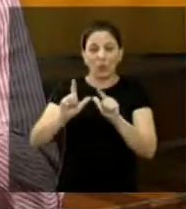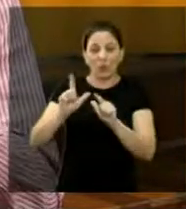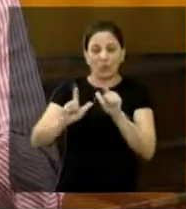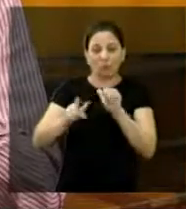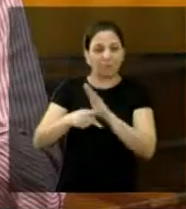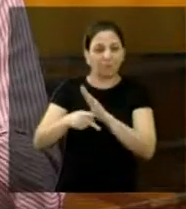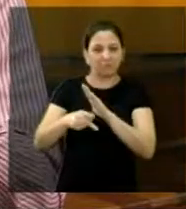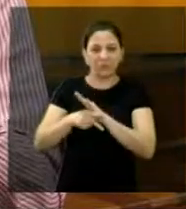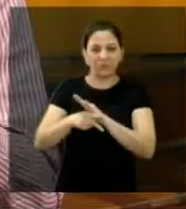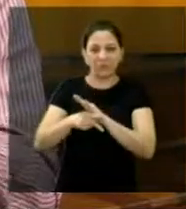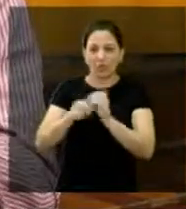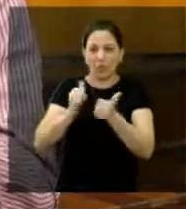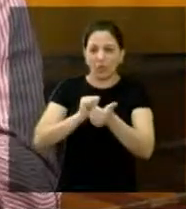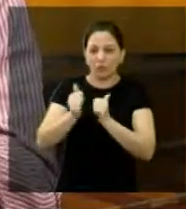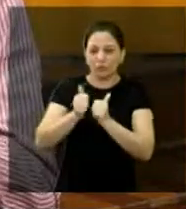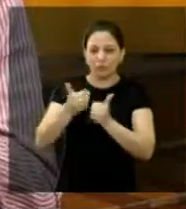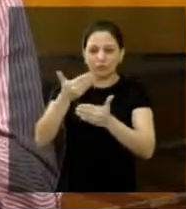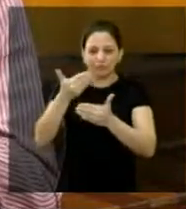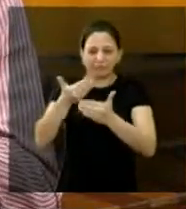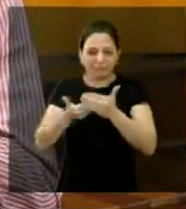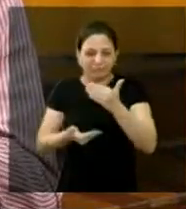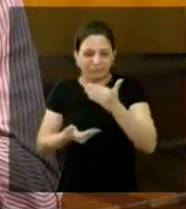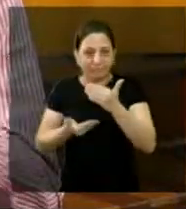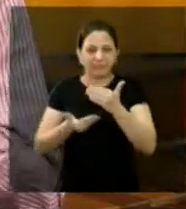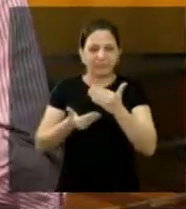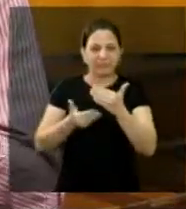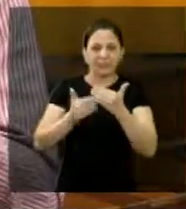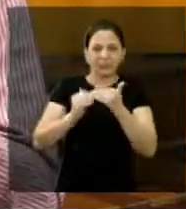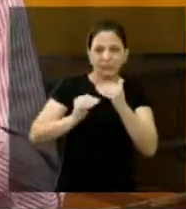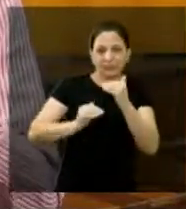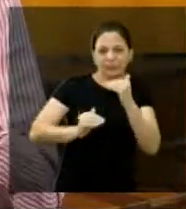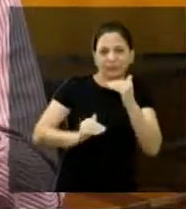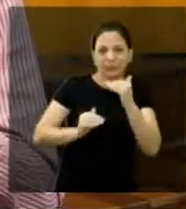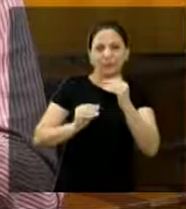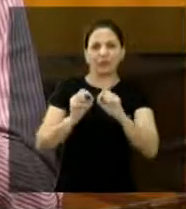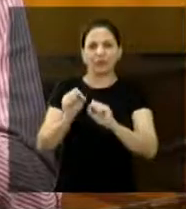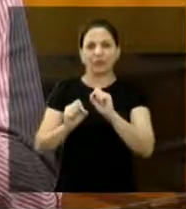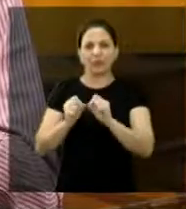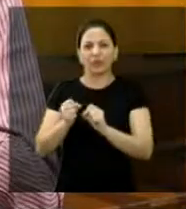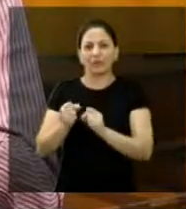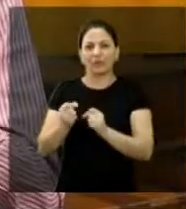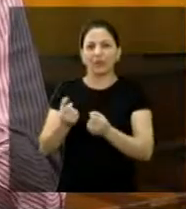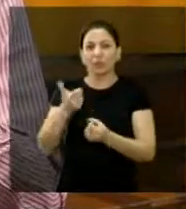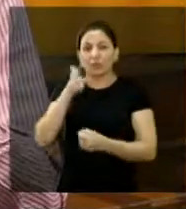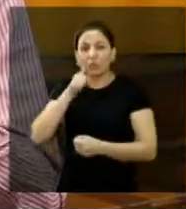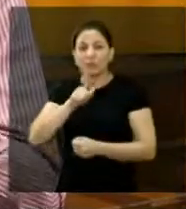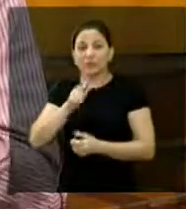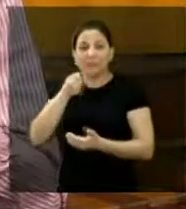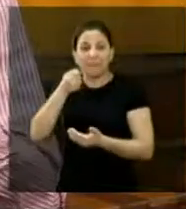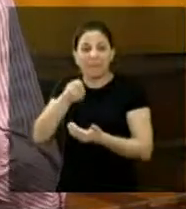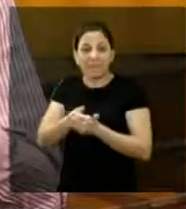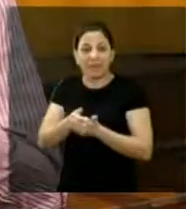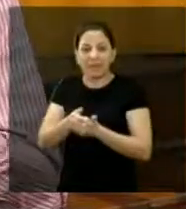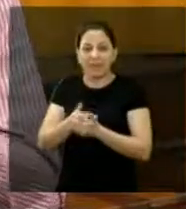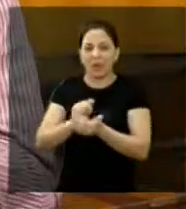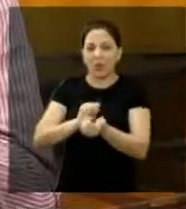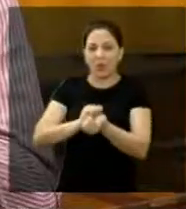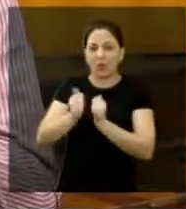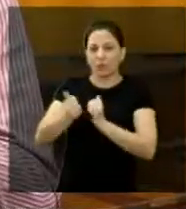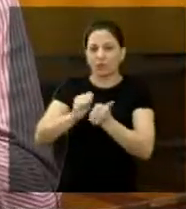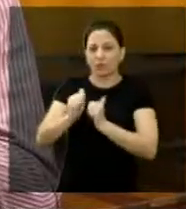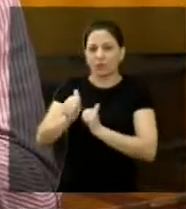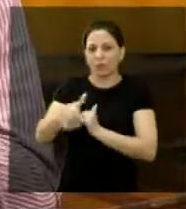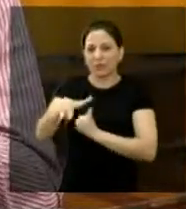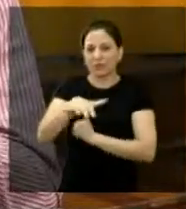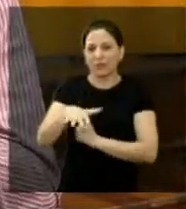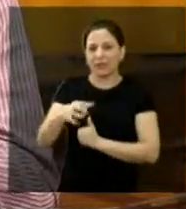há sempre uma interrogação no ar, né? Até onde vai aguentar bancar, né? Porque o esporte, no caso, na